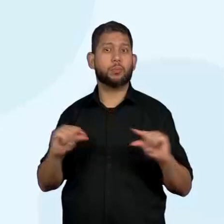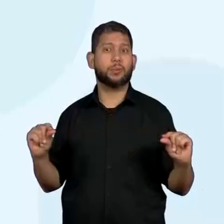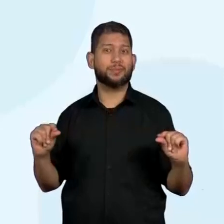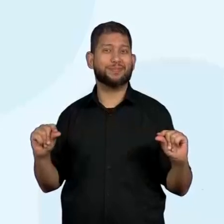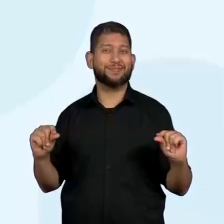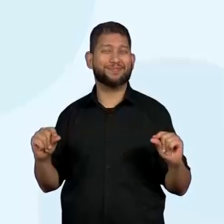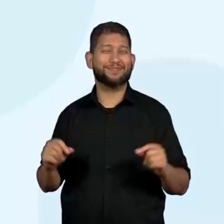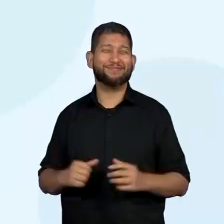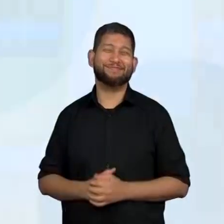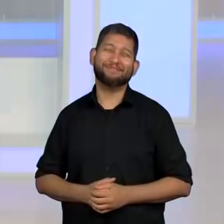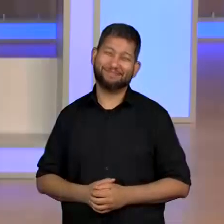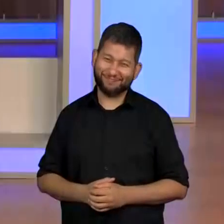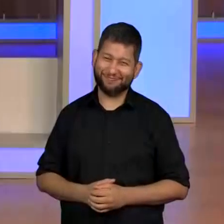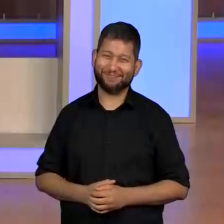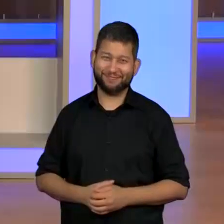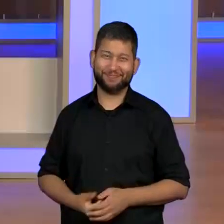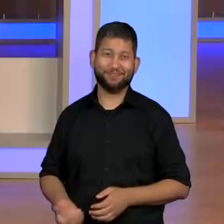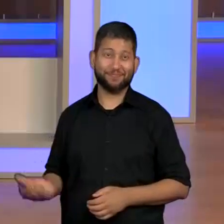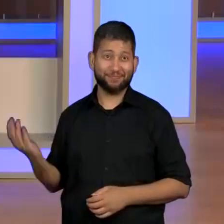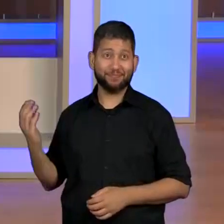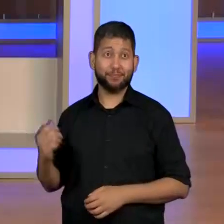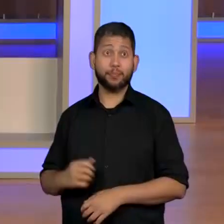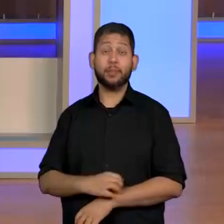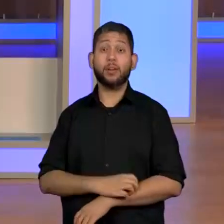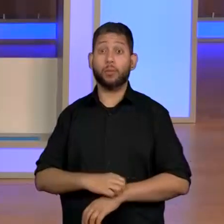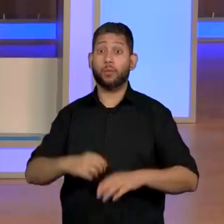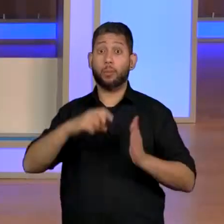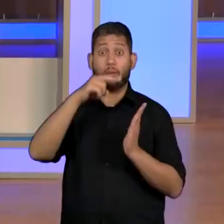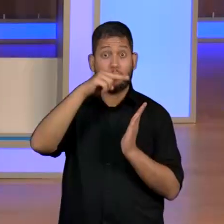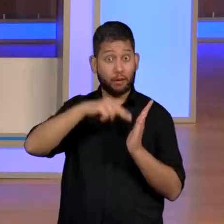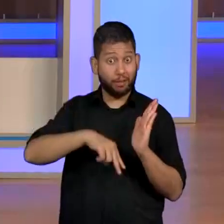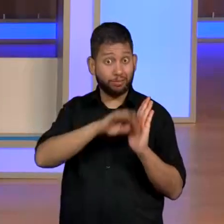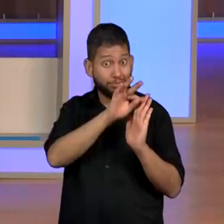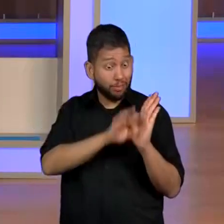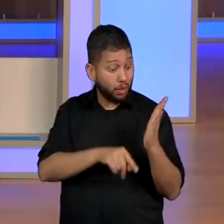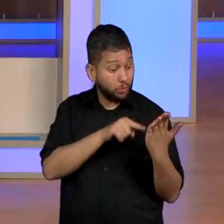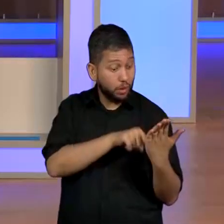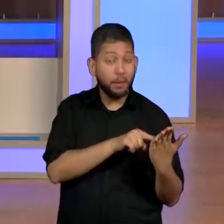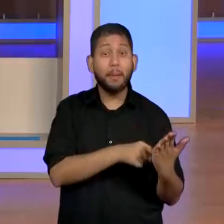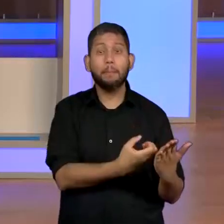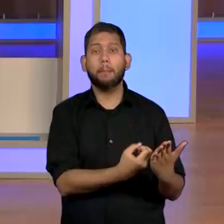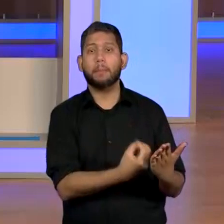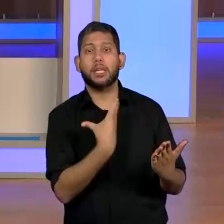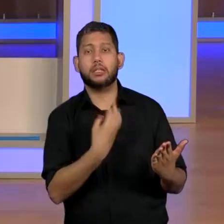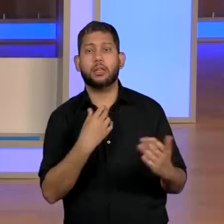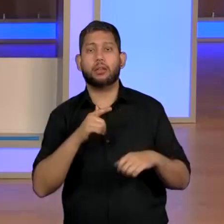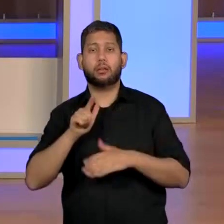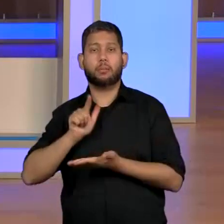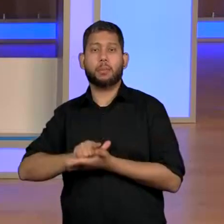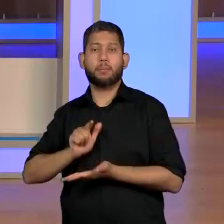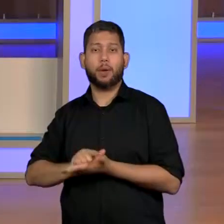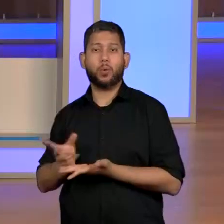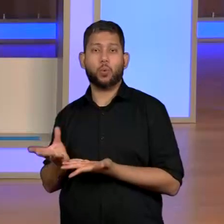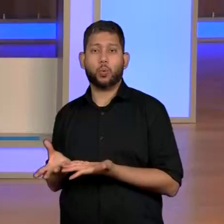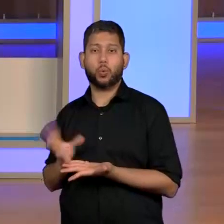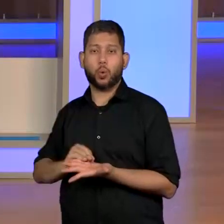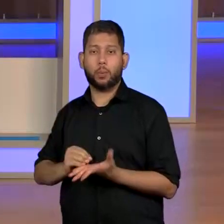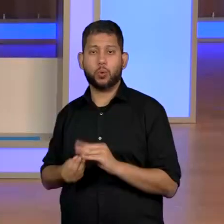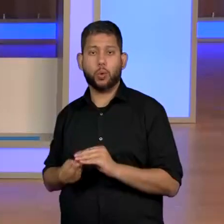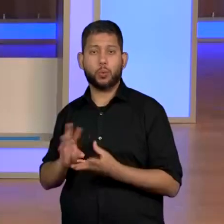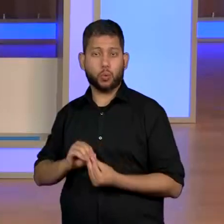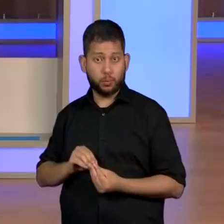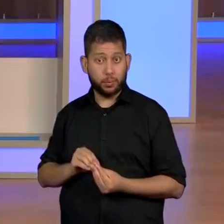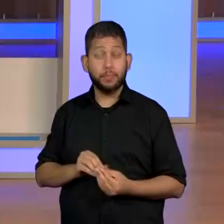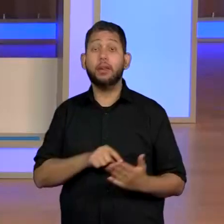muito bem Então olha só vamos ler textos instrucionais iremos fazer dobradura Vamos aprender um pouco mais sobre o Japão